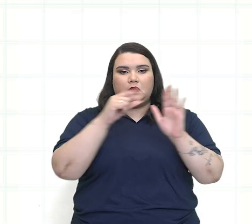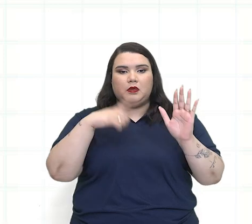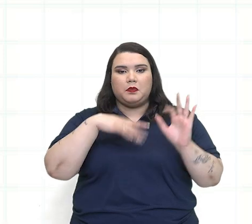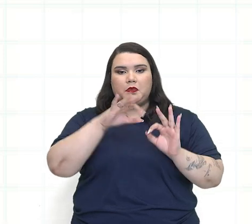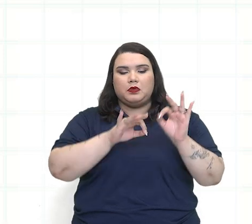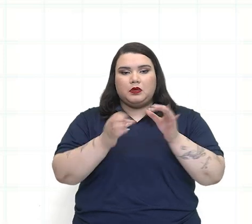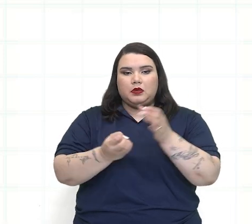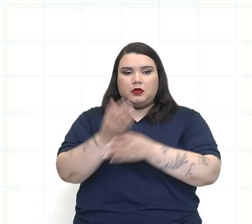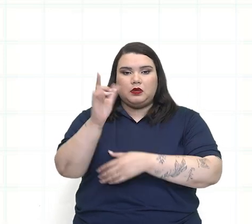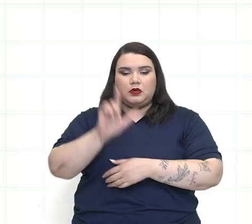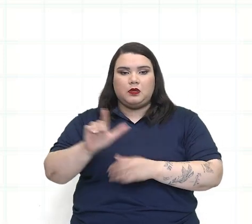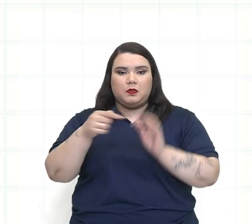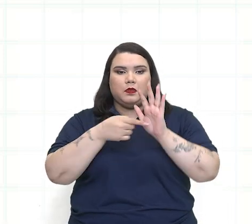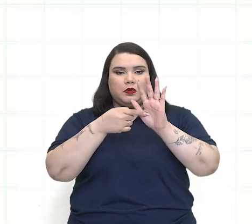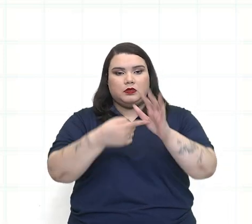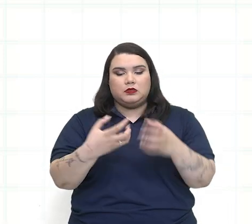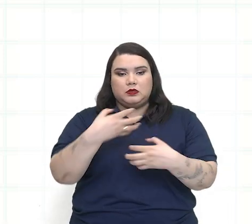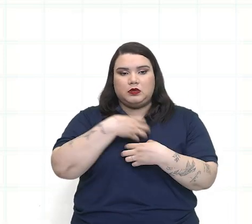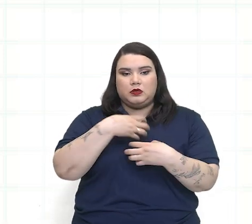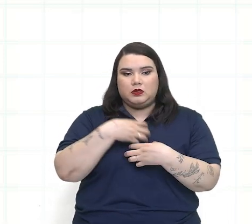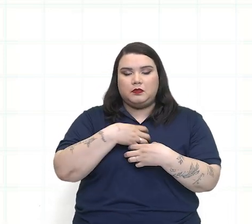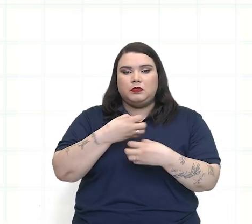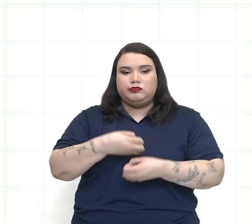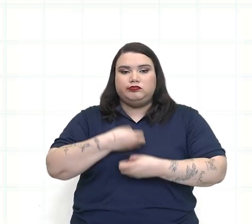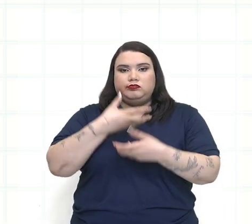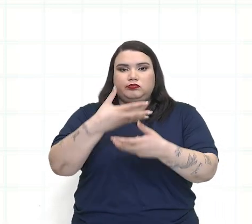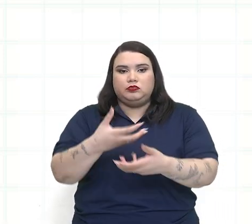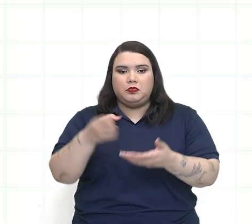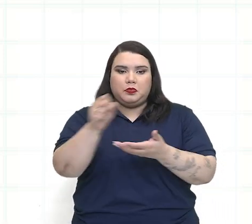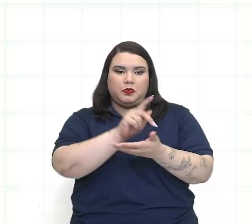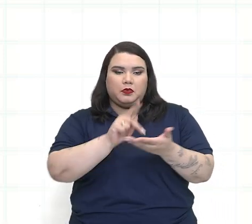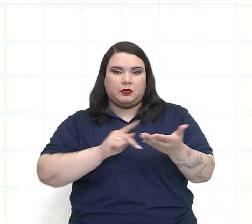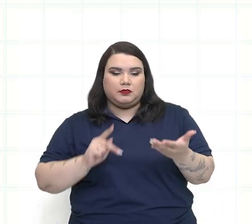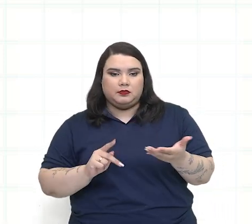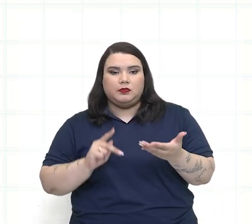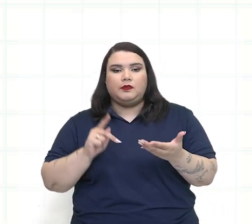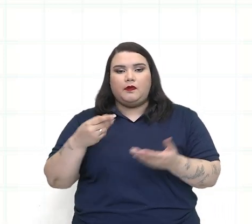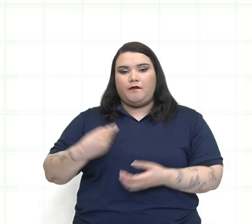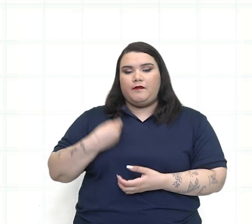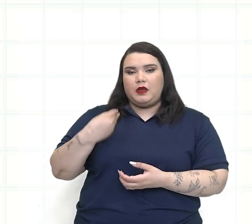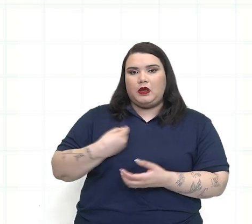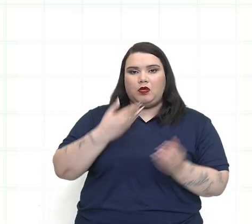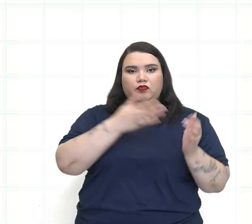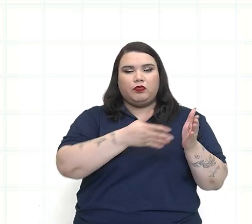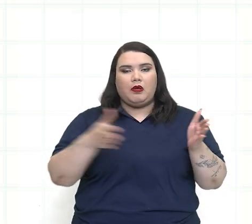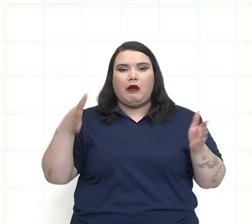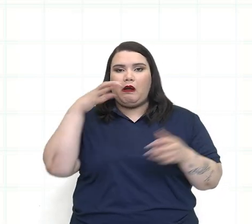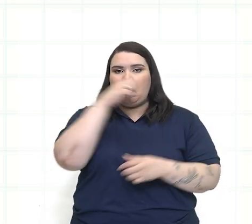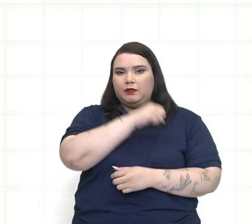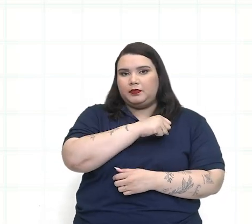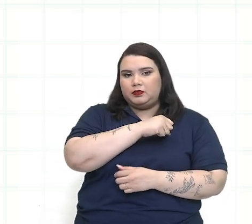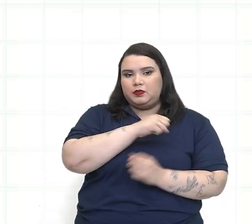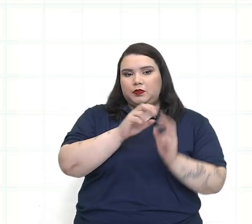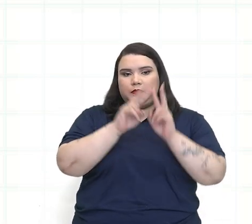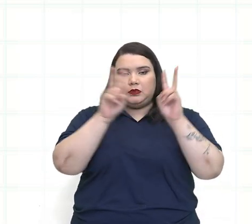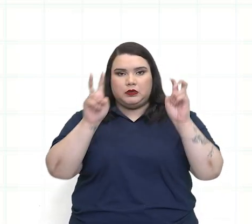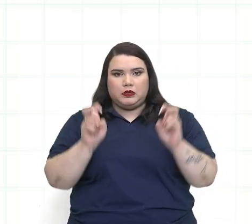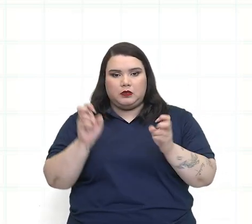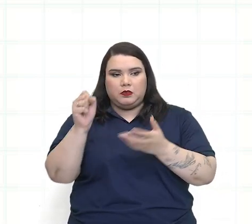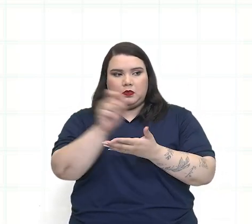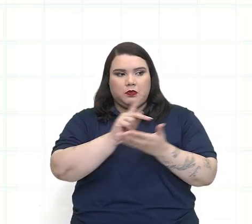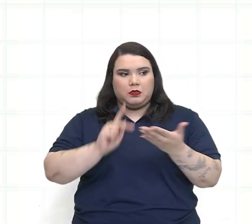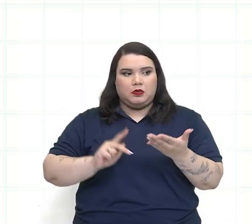de criação literária, apresenta sentimentos que levam a escrever o poema. A vida é passageira. O tema do poema, a vida